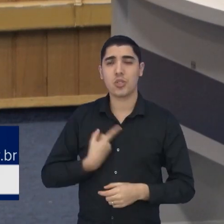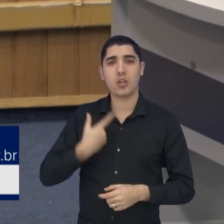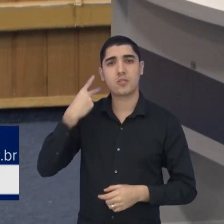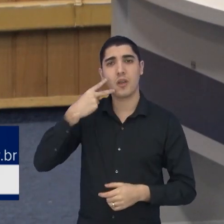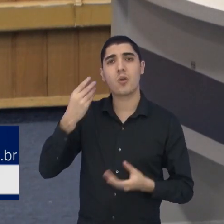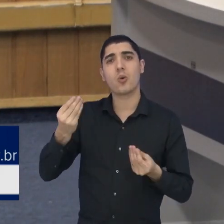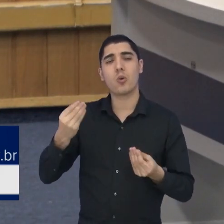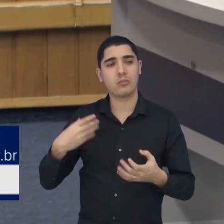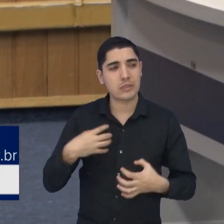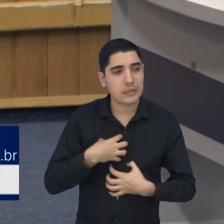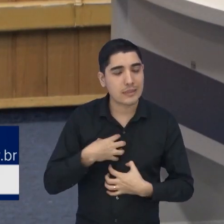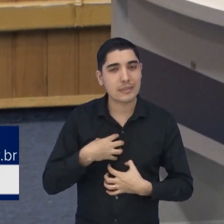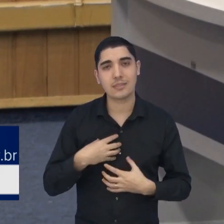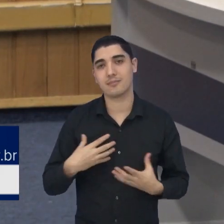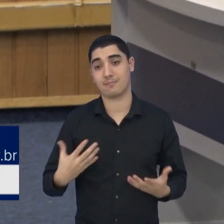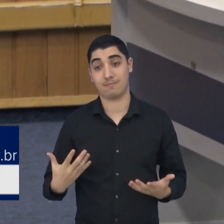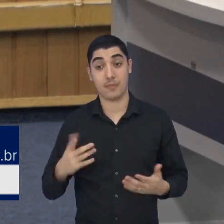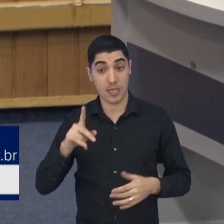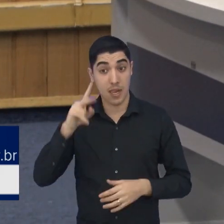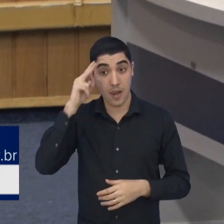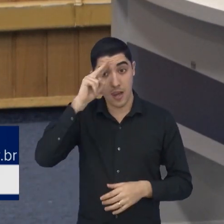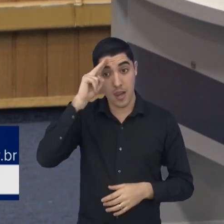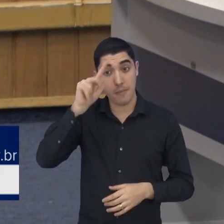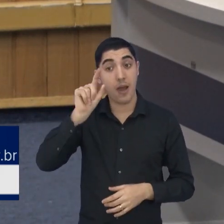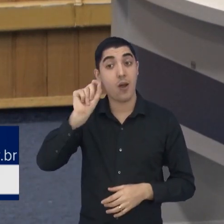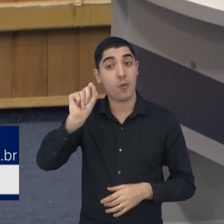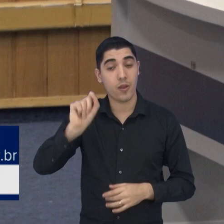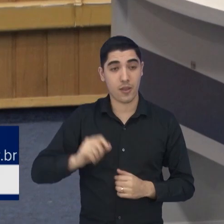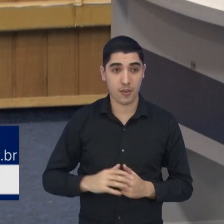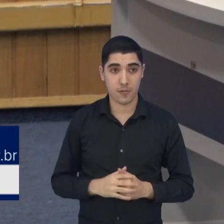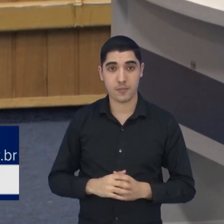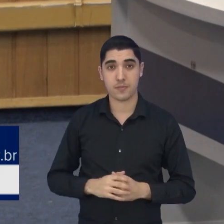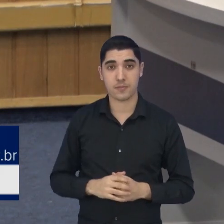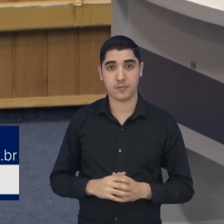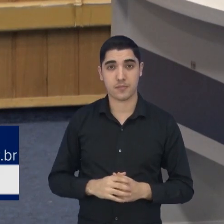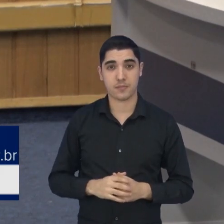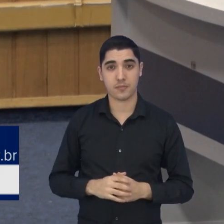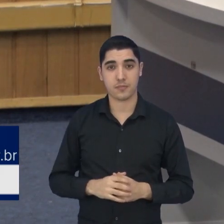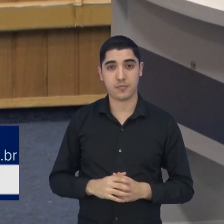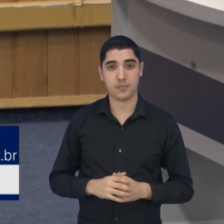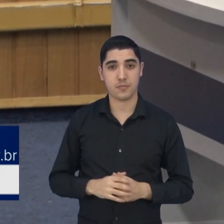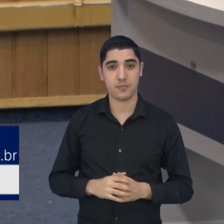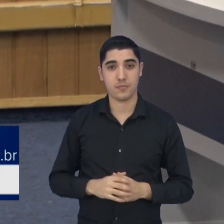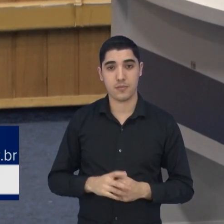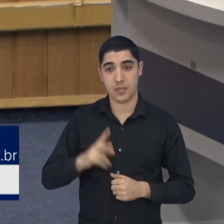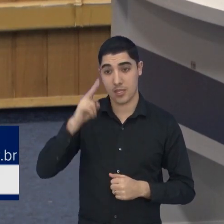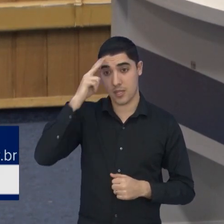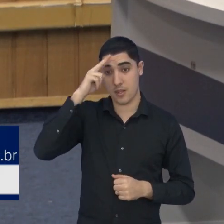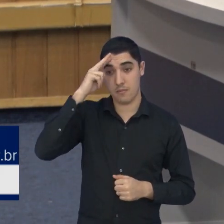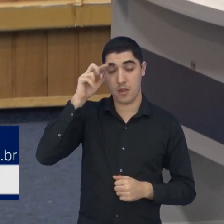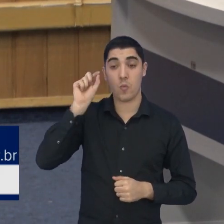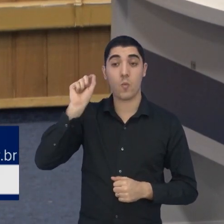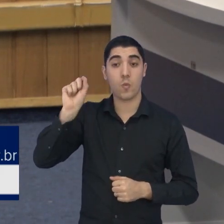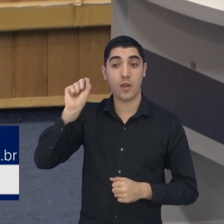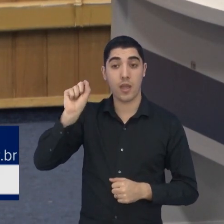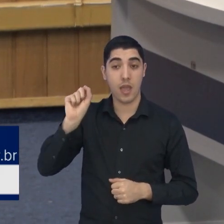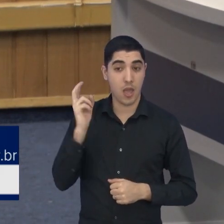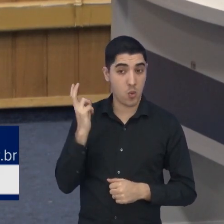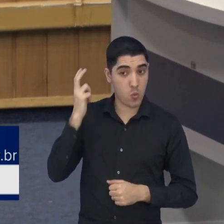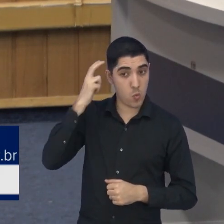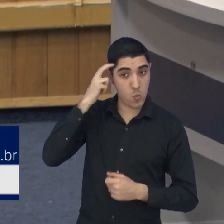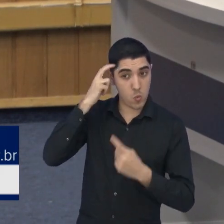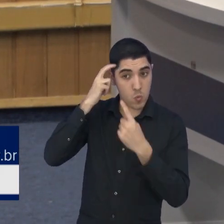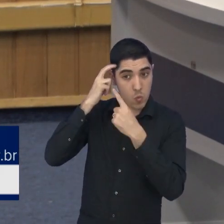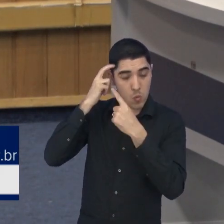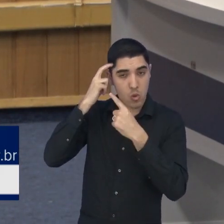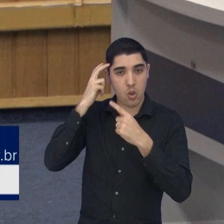E queria lembrar aqui também, né, que a cultura, né, o